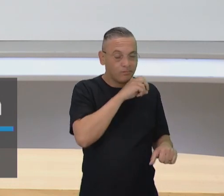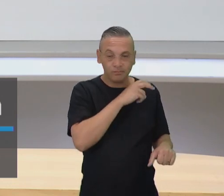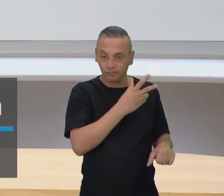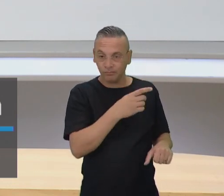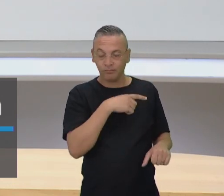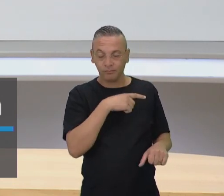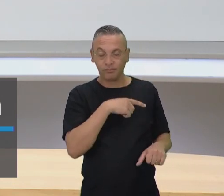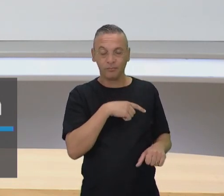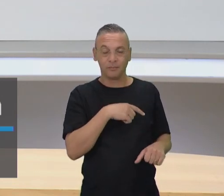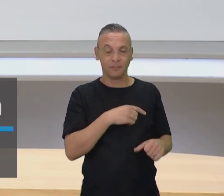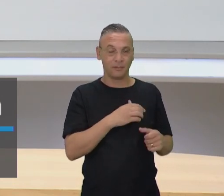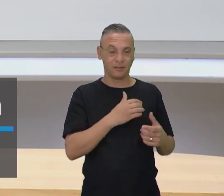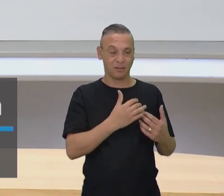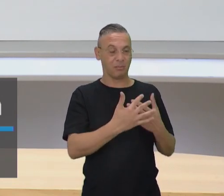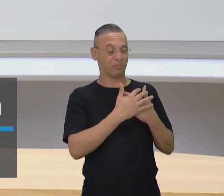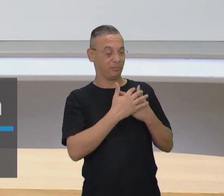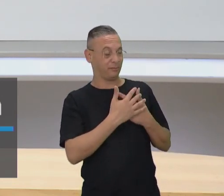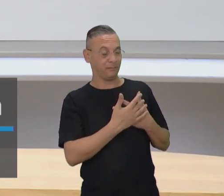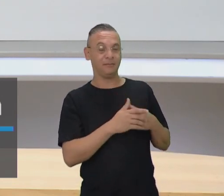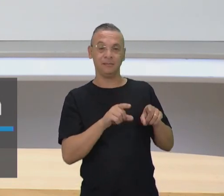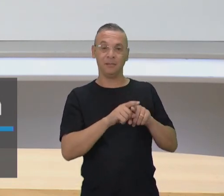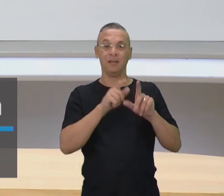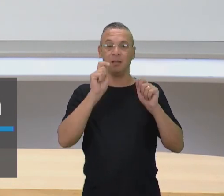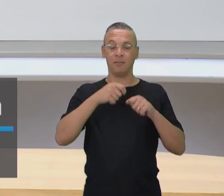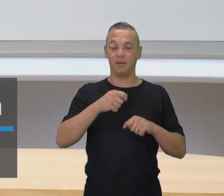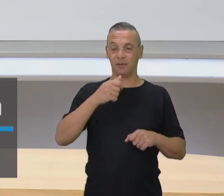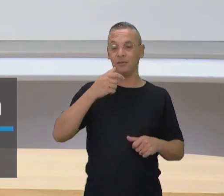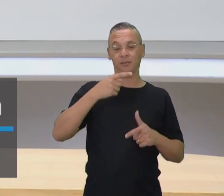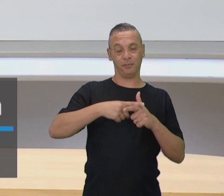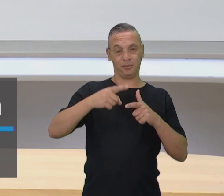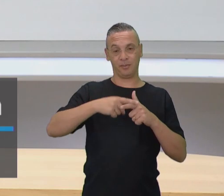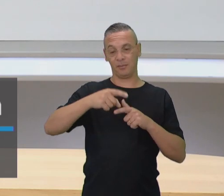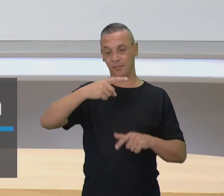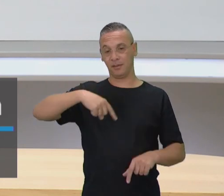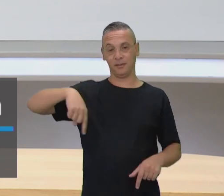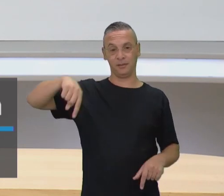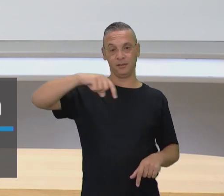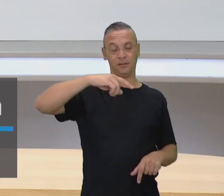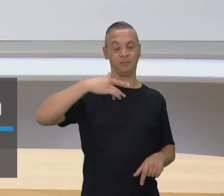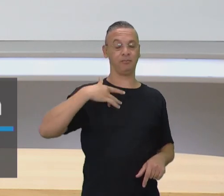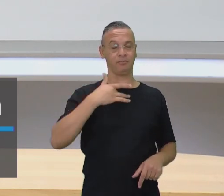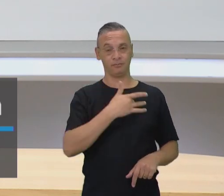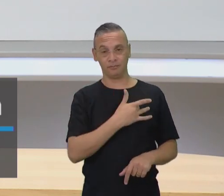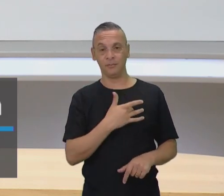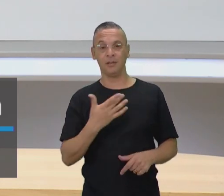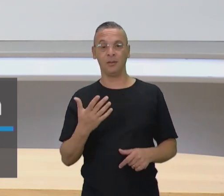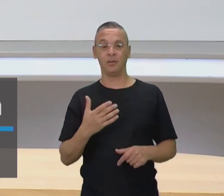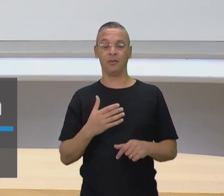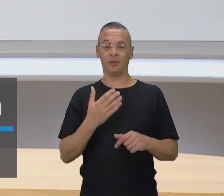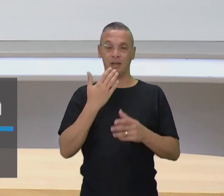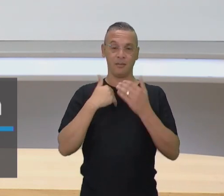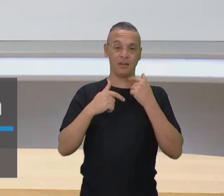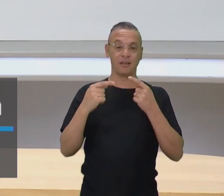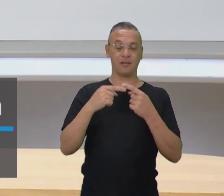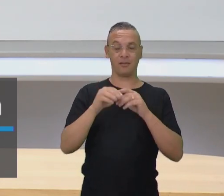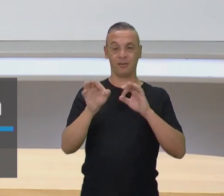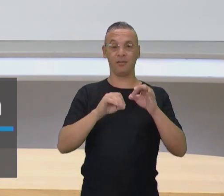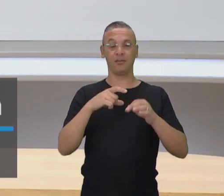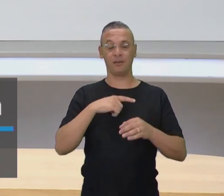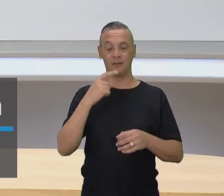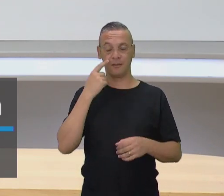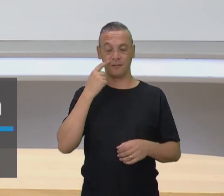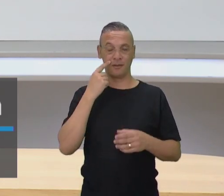são danosos à agricultura, também compromete a alimentação que vai para a sua mesa. Se compromete ou não, a gente vai ver agora então no